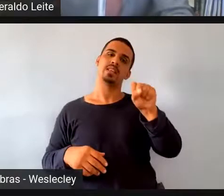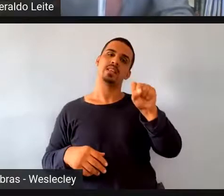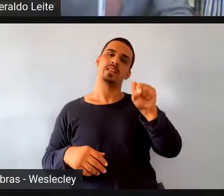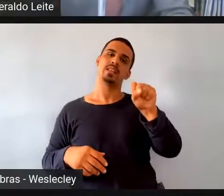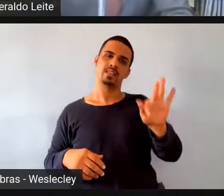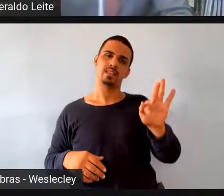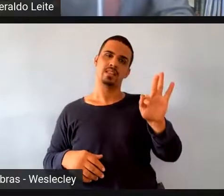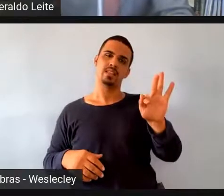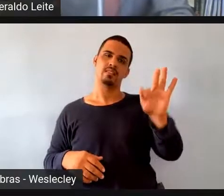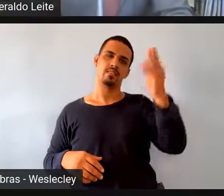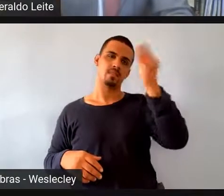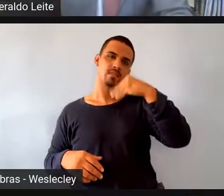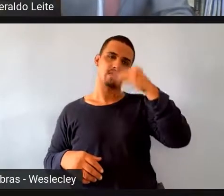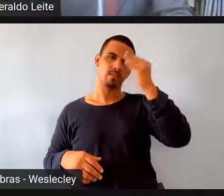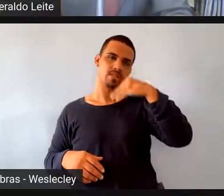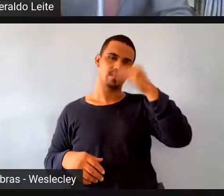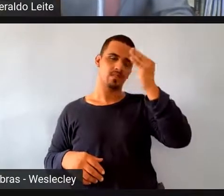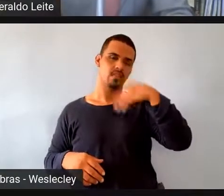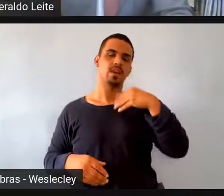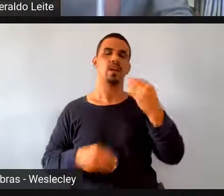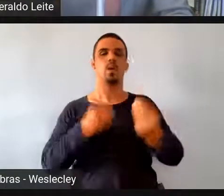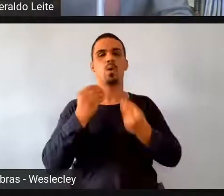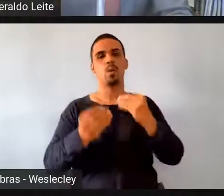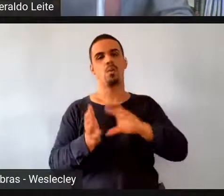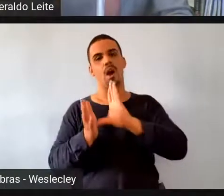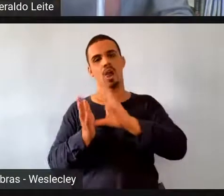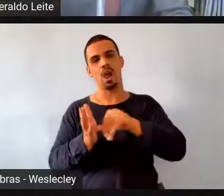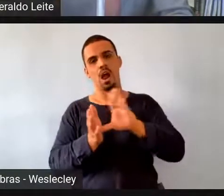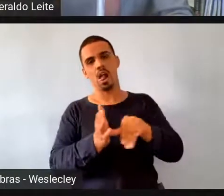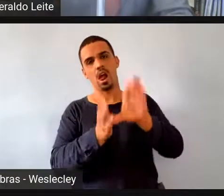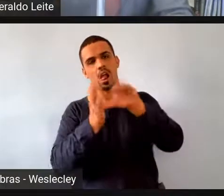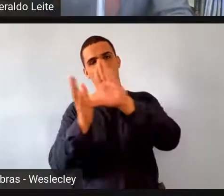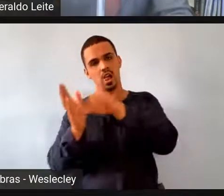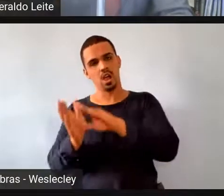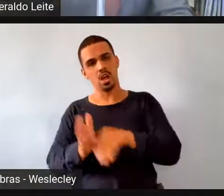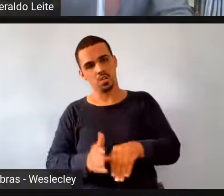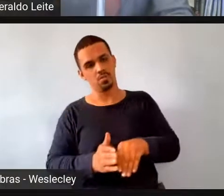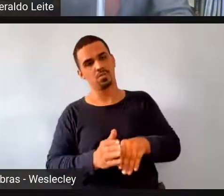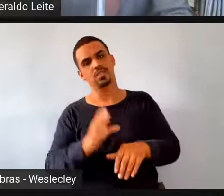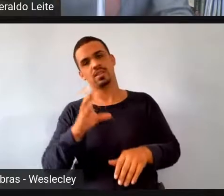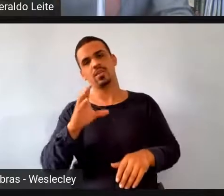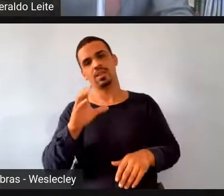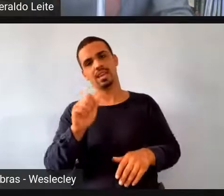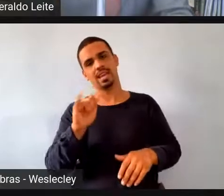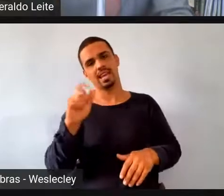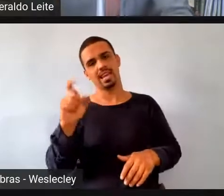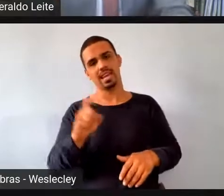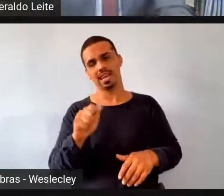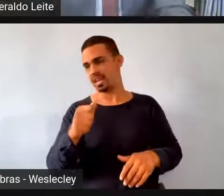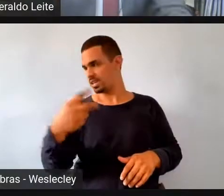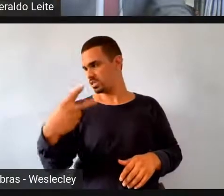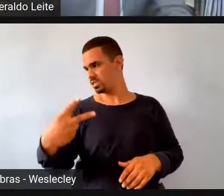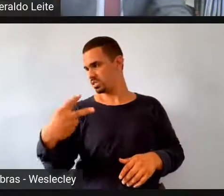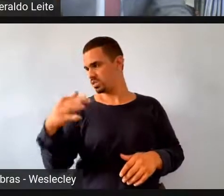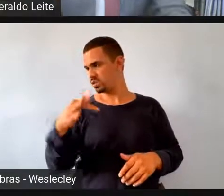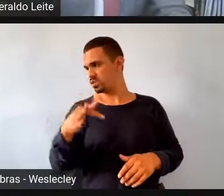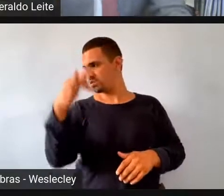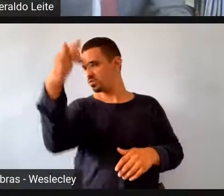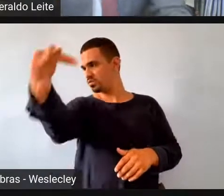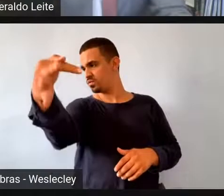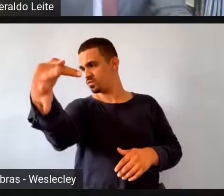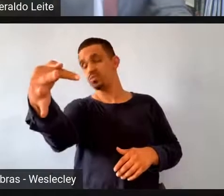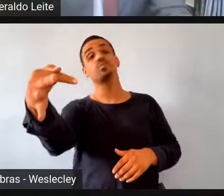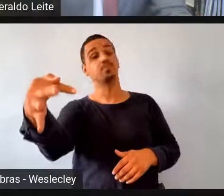fragilizando as investigações sobre corrupção e Caixa 2 no futuro. O crowdfunding, aí